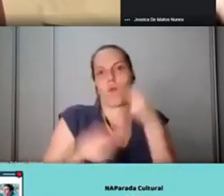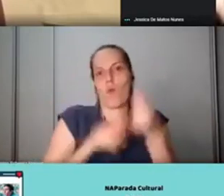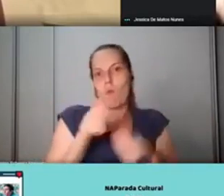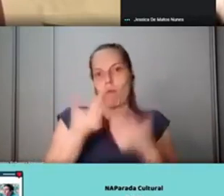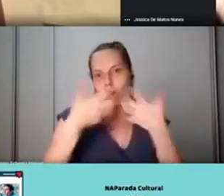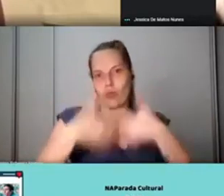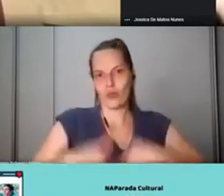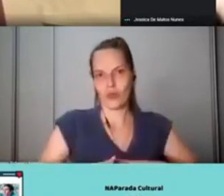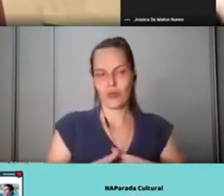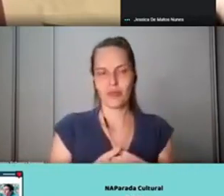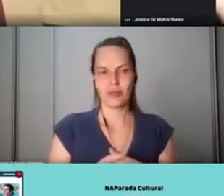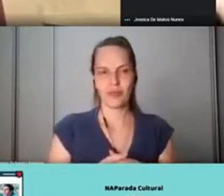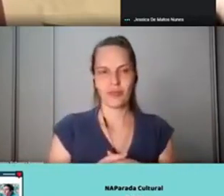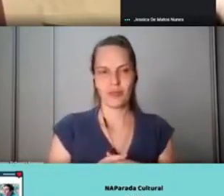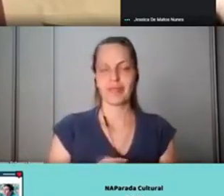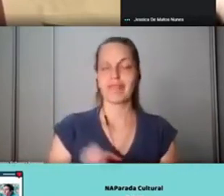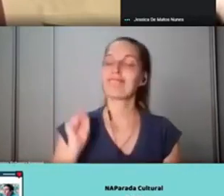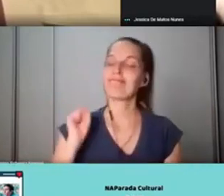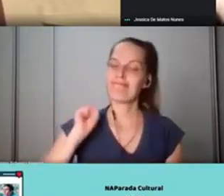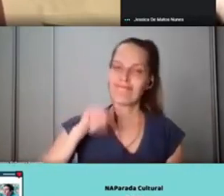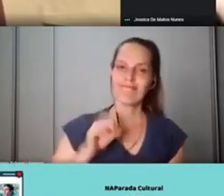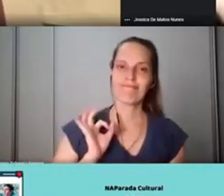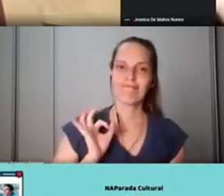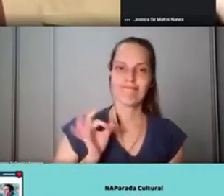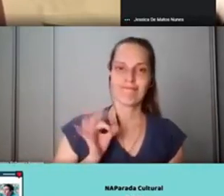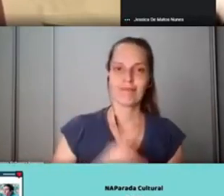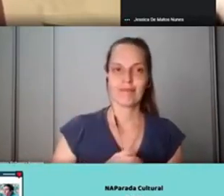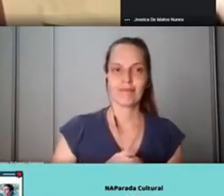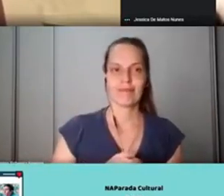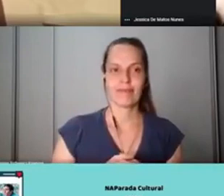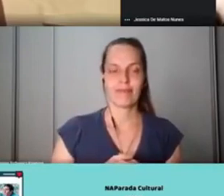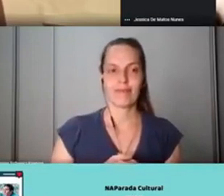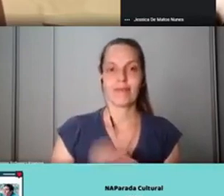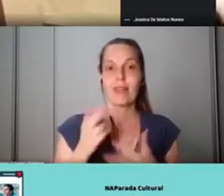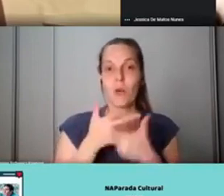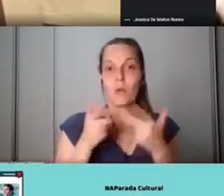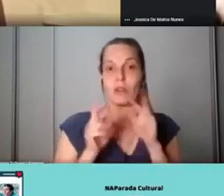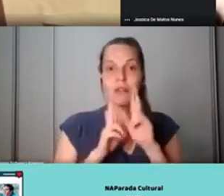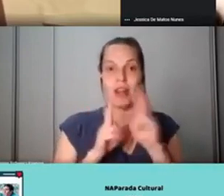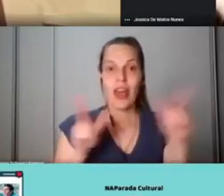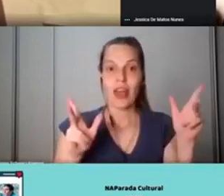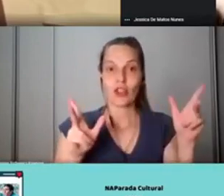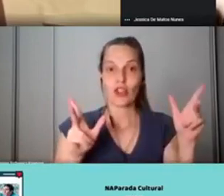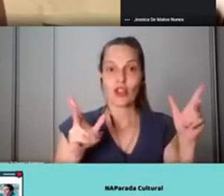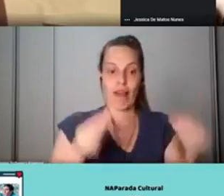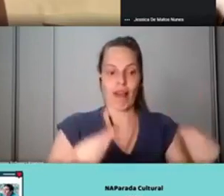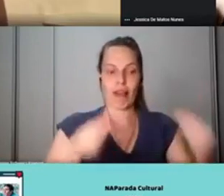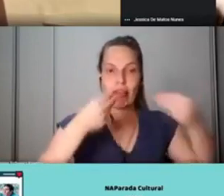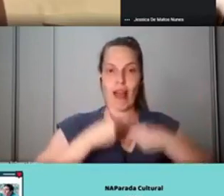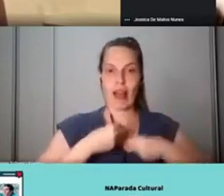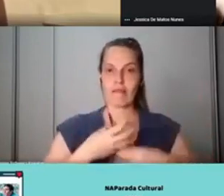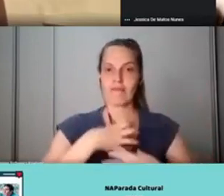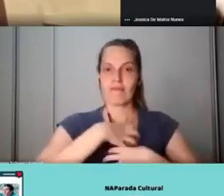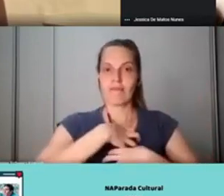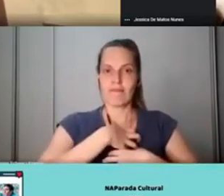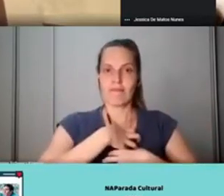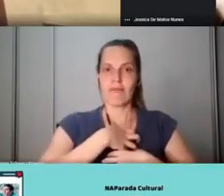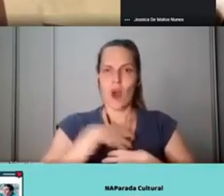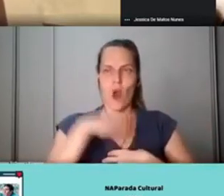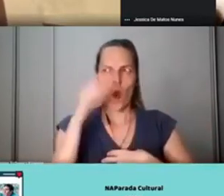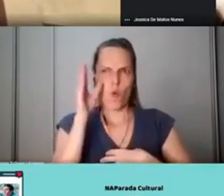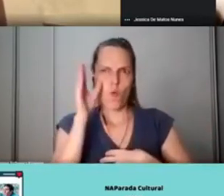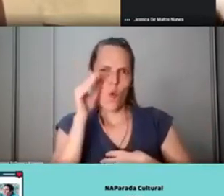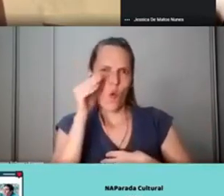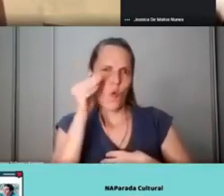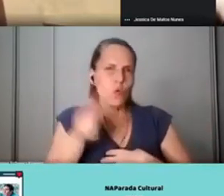Uhum, uhum, uhum. O diferente, ele nos causa essa sensação do curioso e do medo,